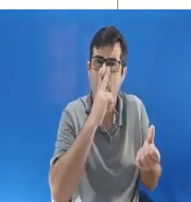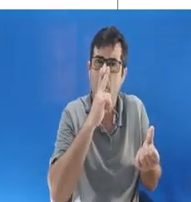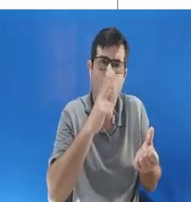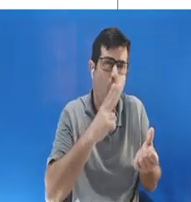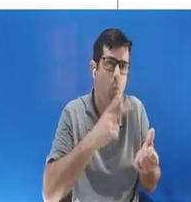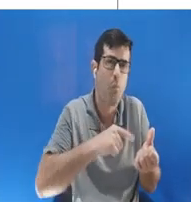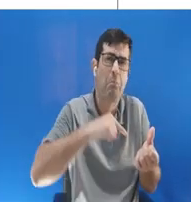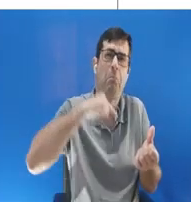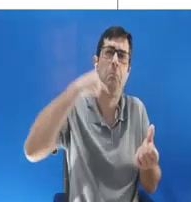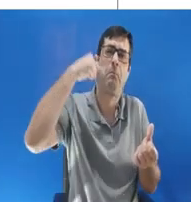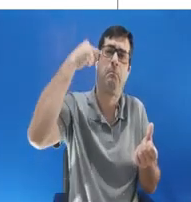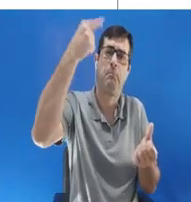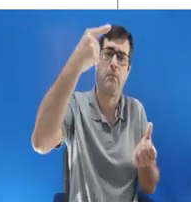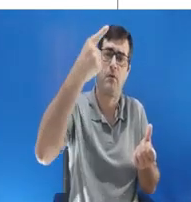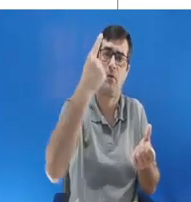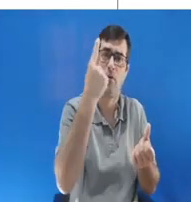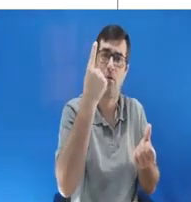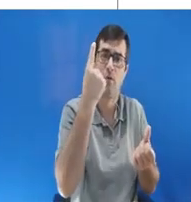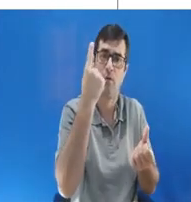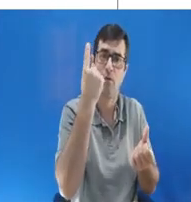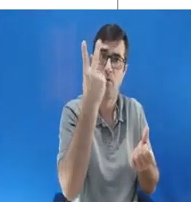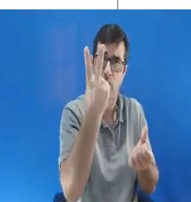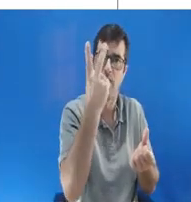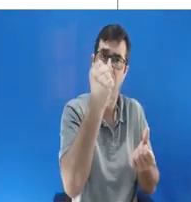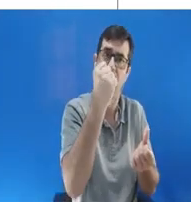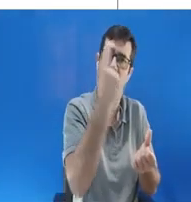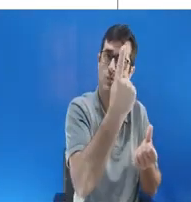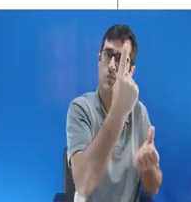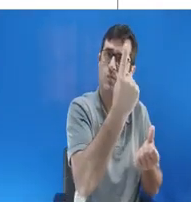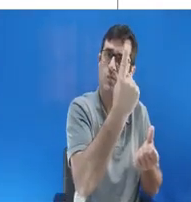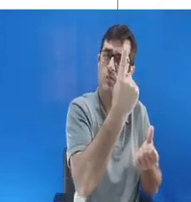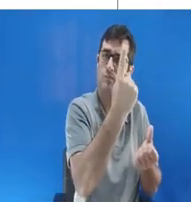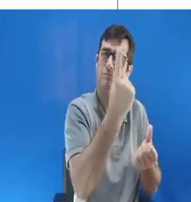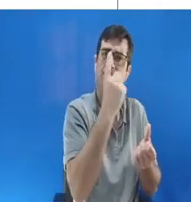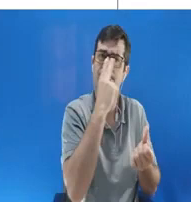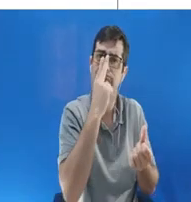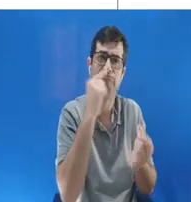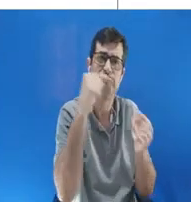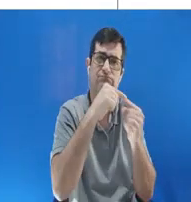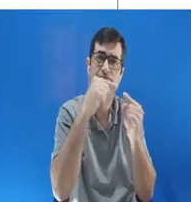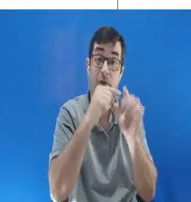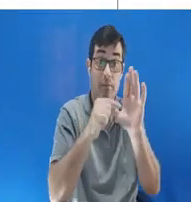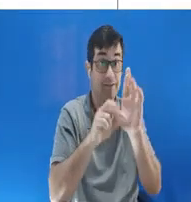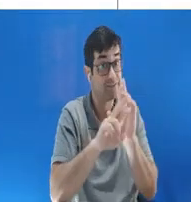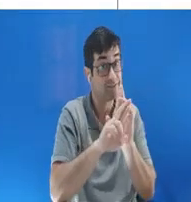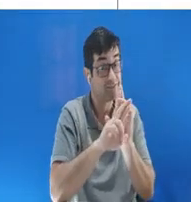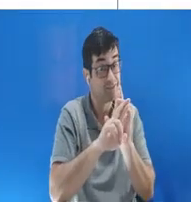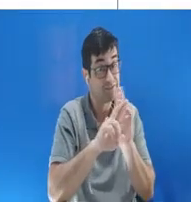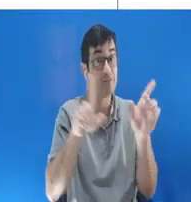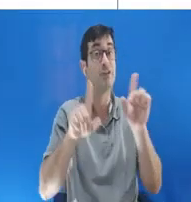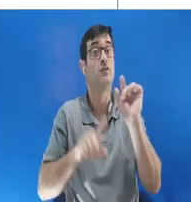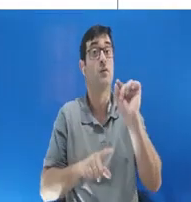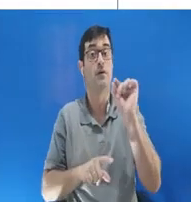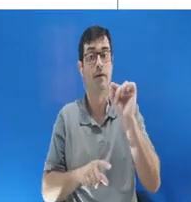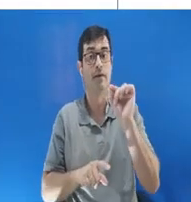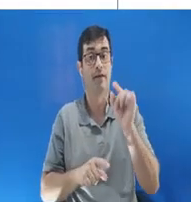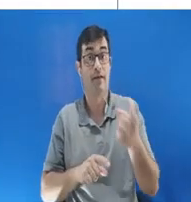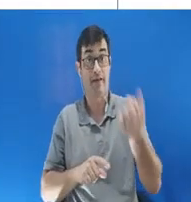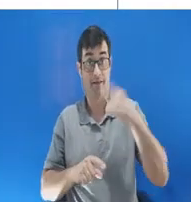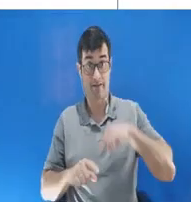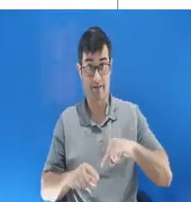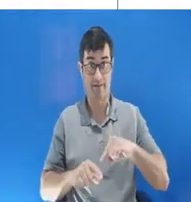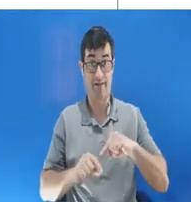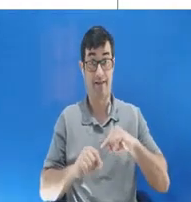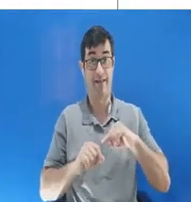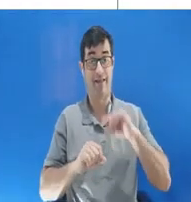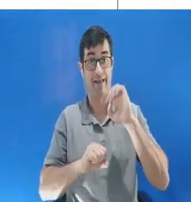a mesma do que esse 1s1. Só que a diferença é que este elétron aqui tem